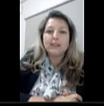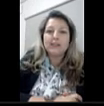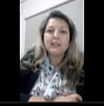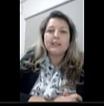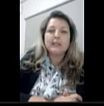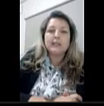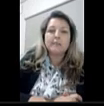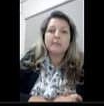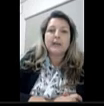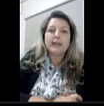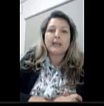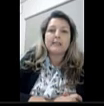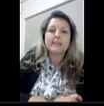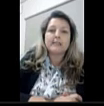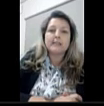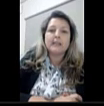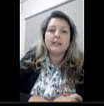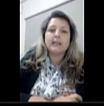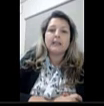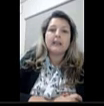mas